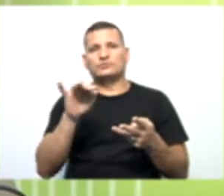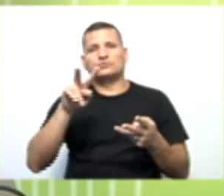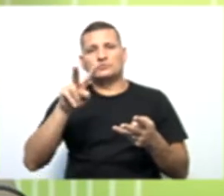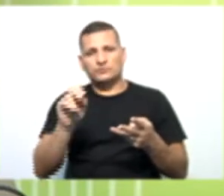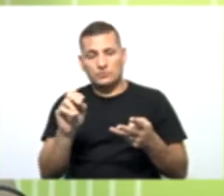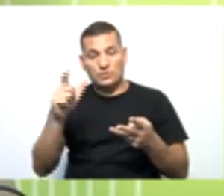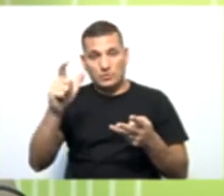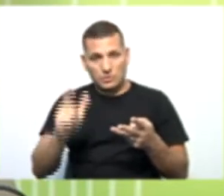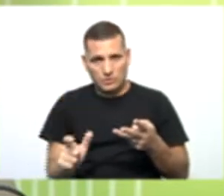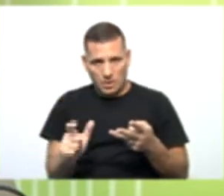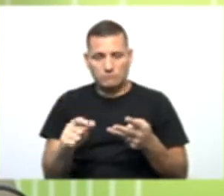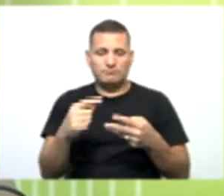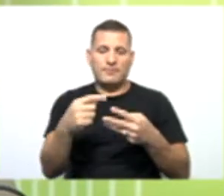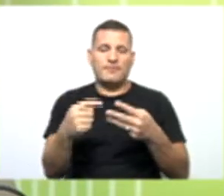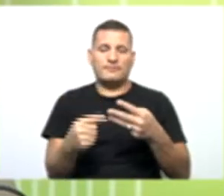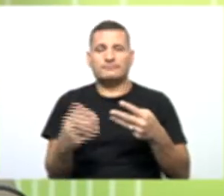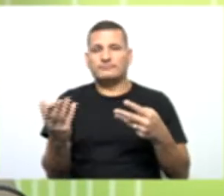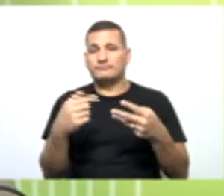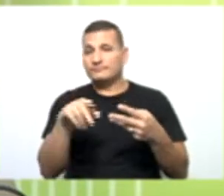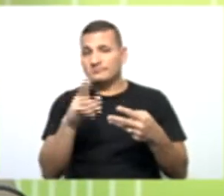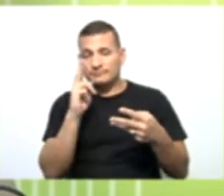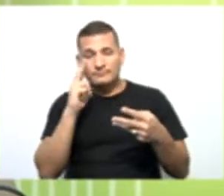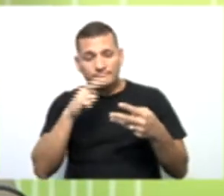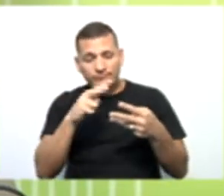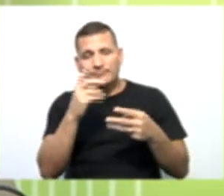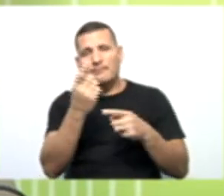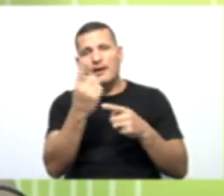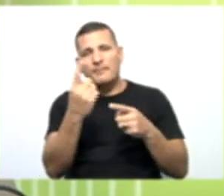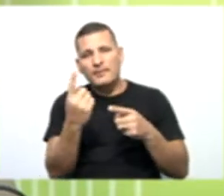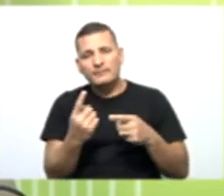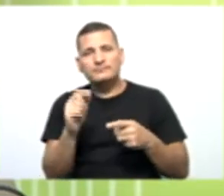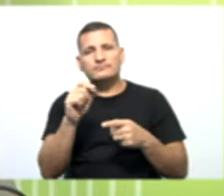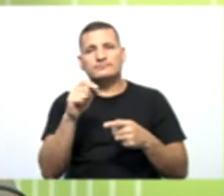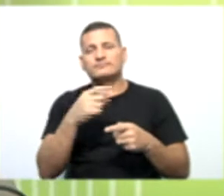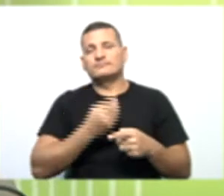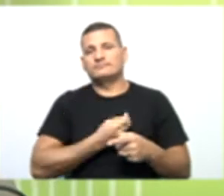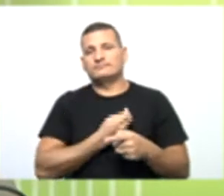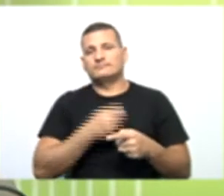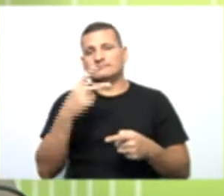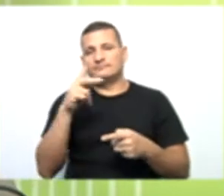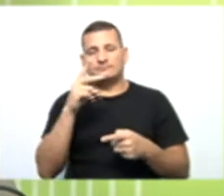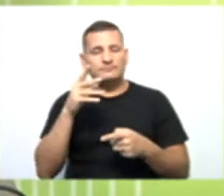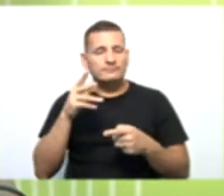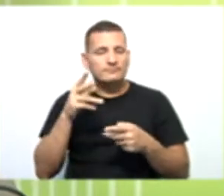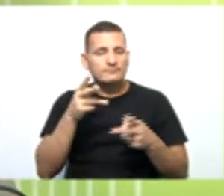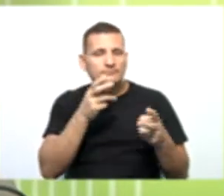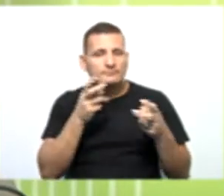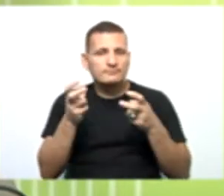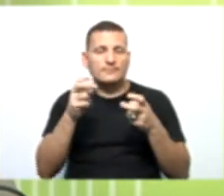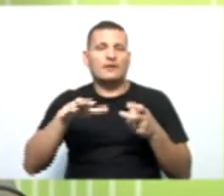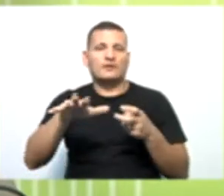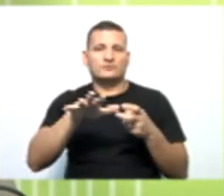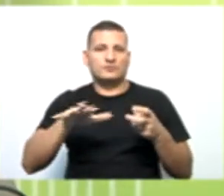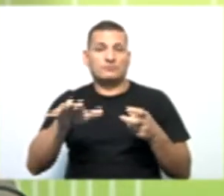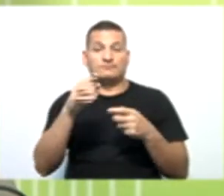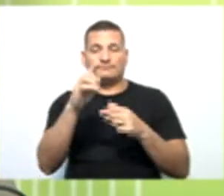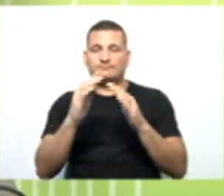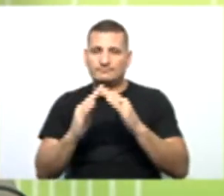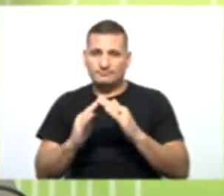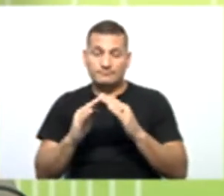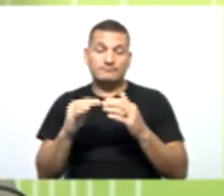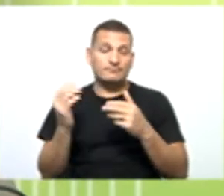aula hoje, vocês vão conseguir identificar algumas coisas da vivência de vocês, na região de vocês, pelo menos é o que o